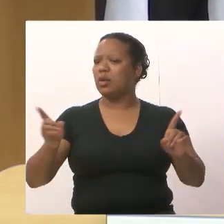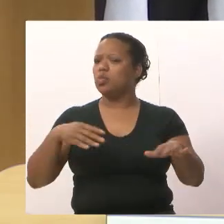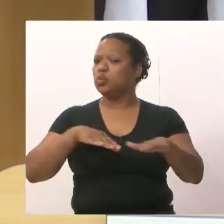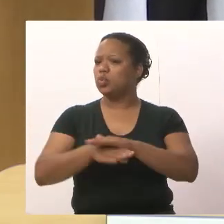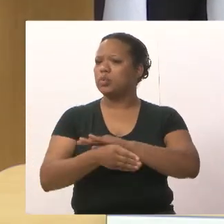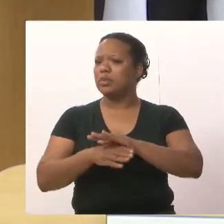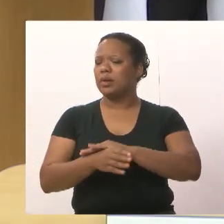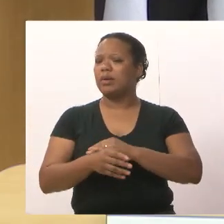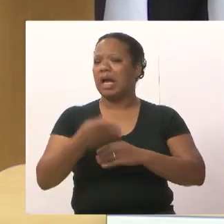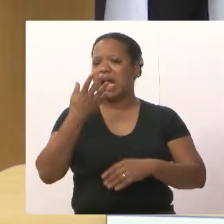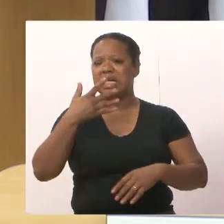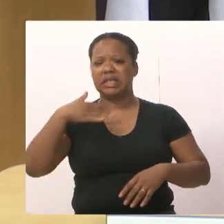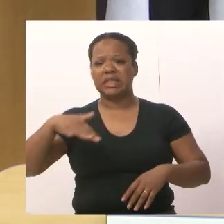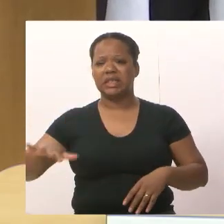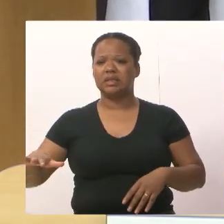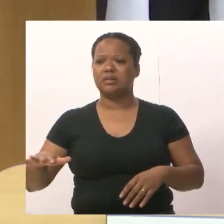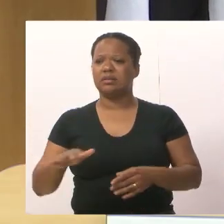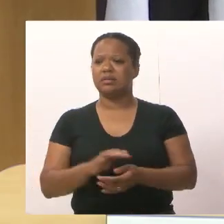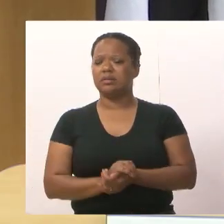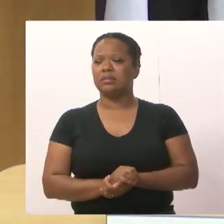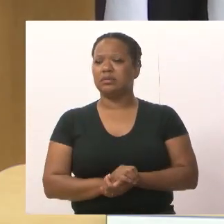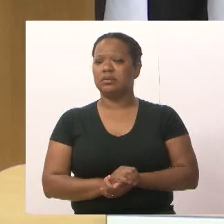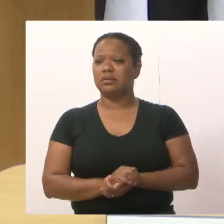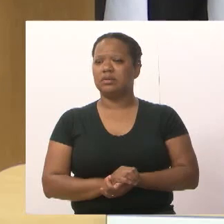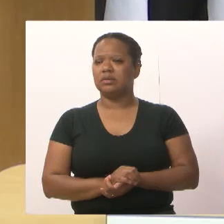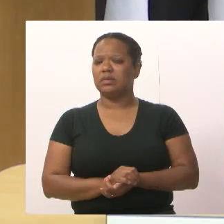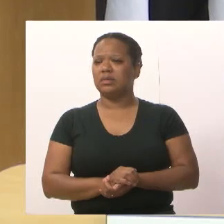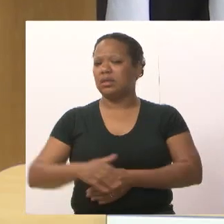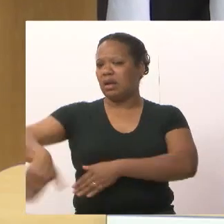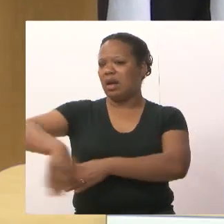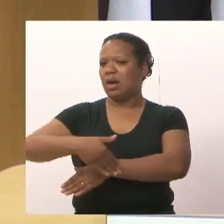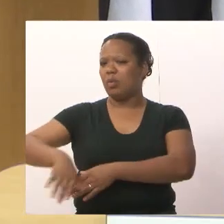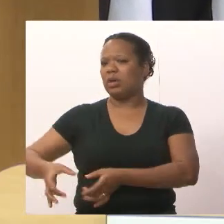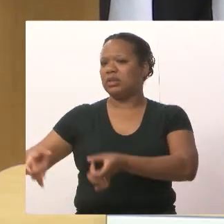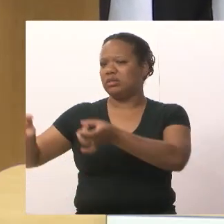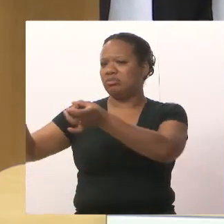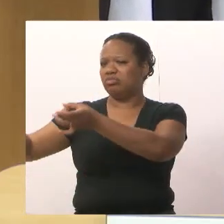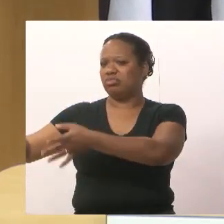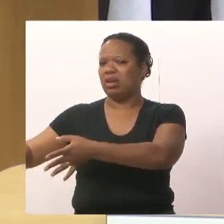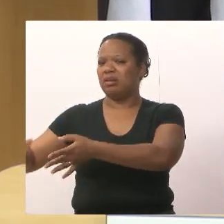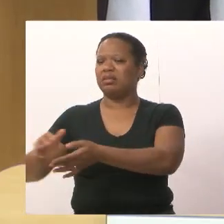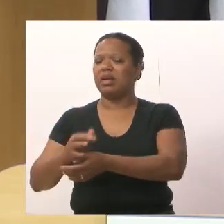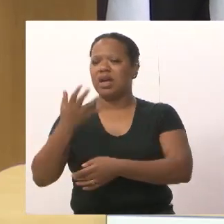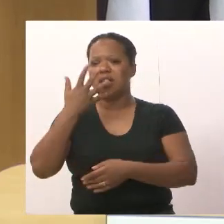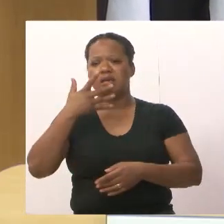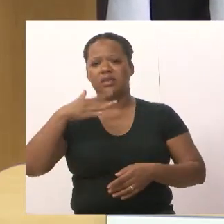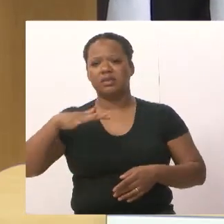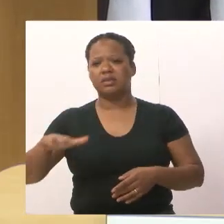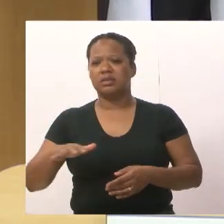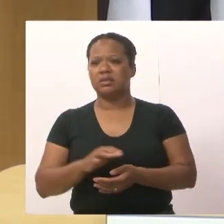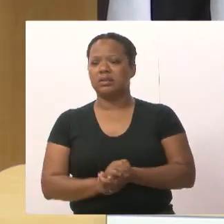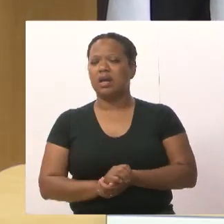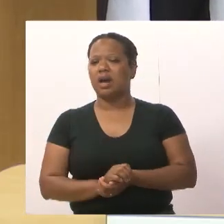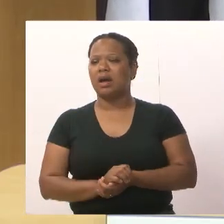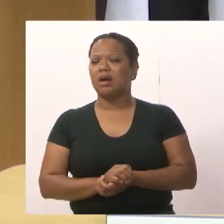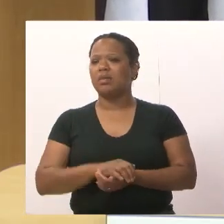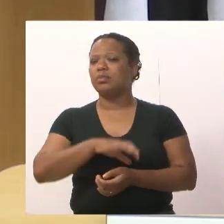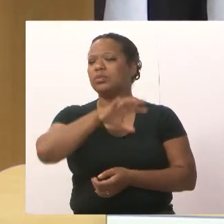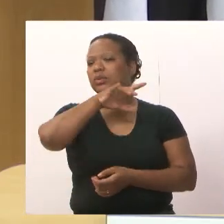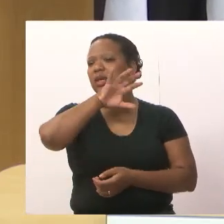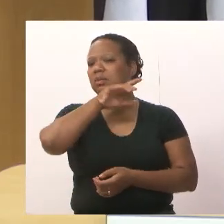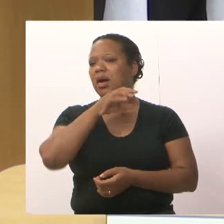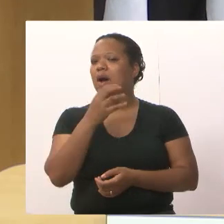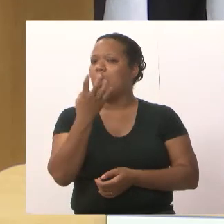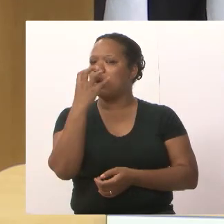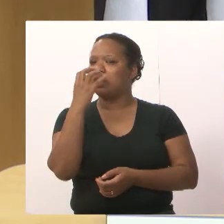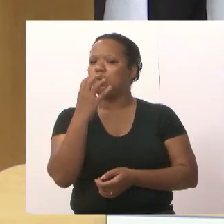Eles pegavam as crianças e deixavam à rua ou nos esgotos. Essas crianças ou eram comidas por animais, ou